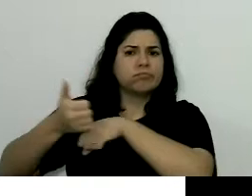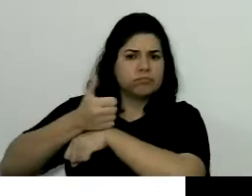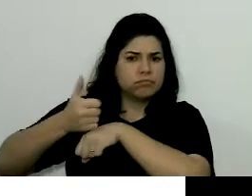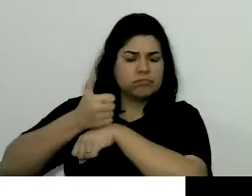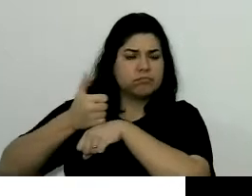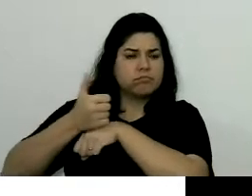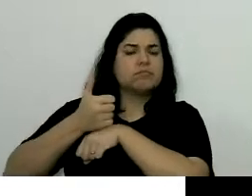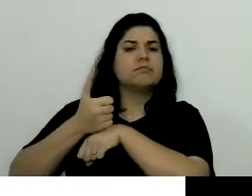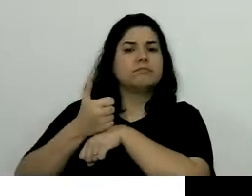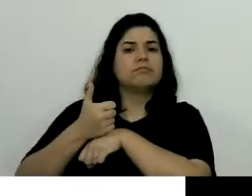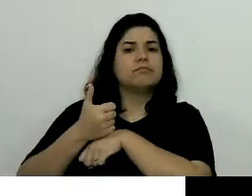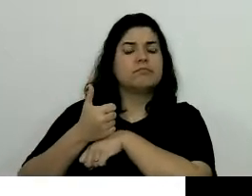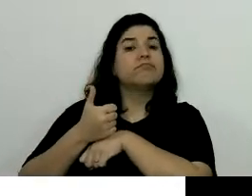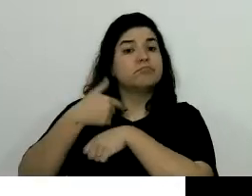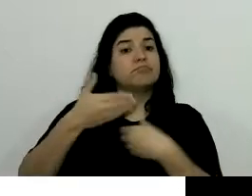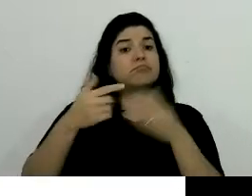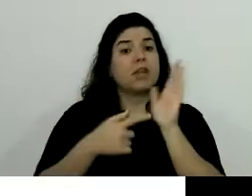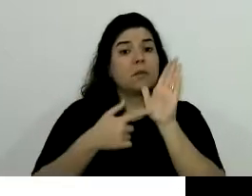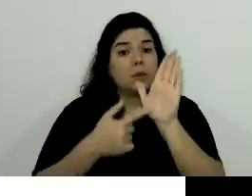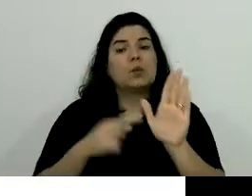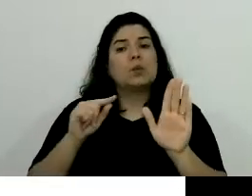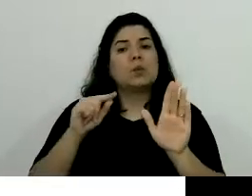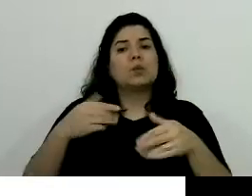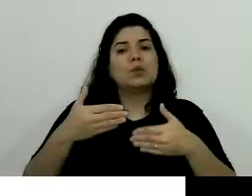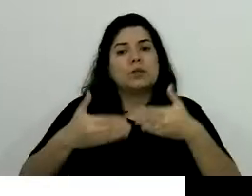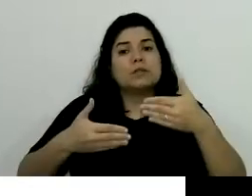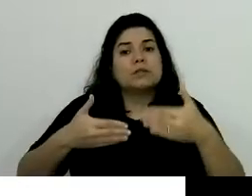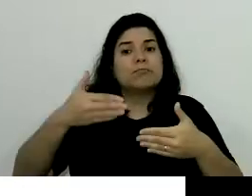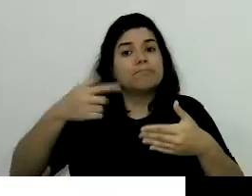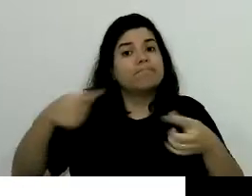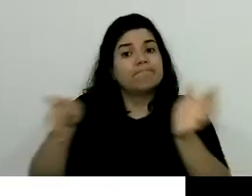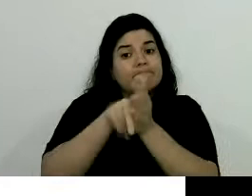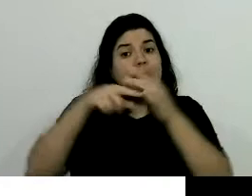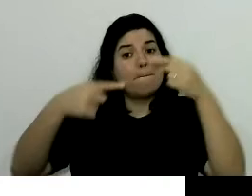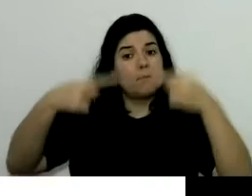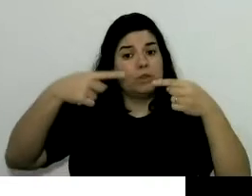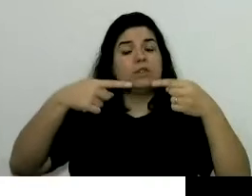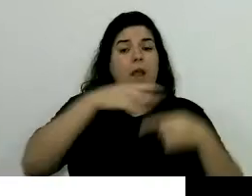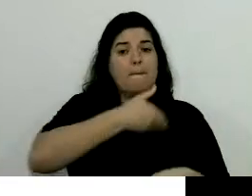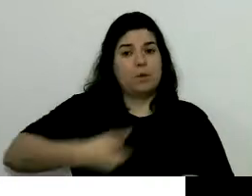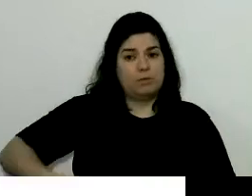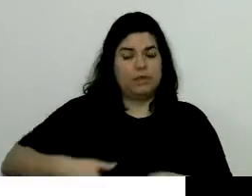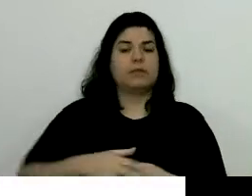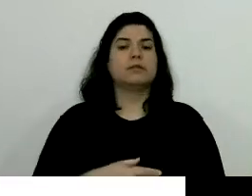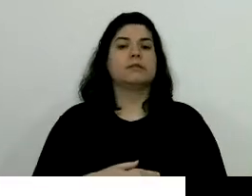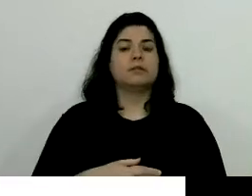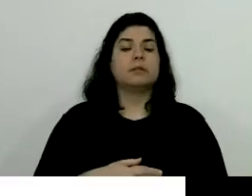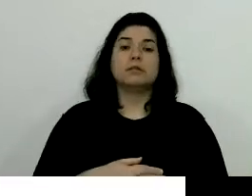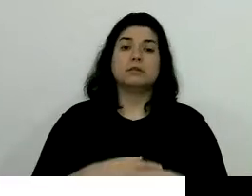isso apresenta uma trajetória de uma política pública estruturada, que nos